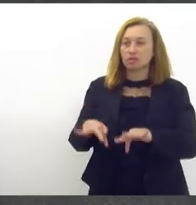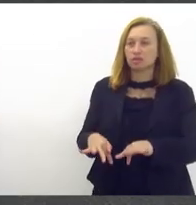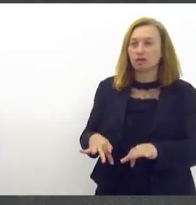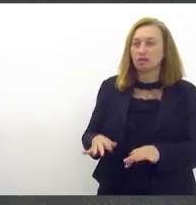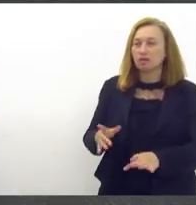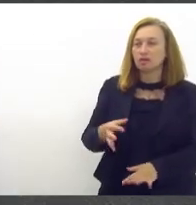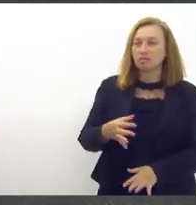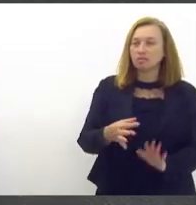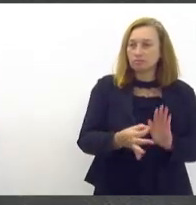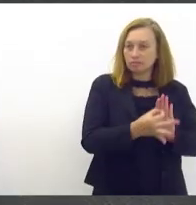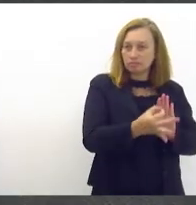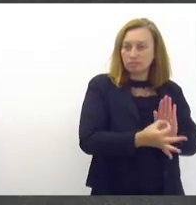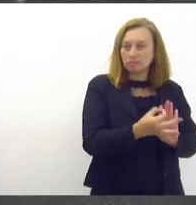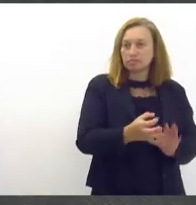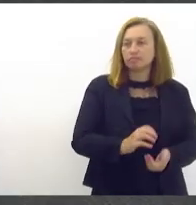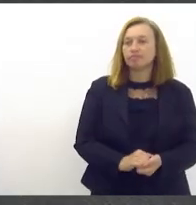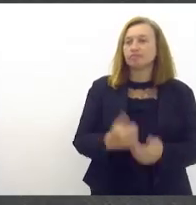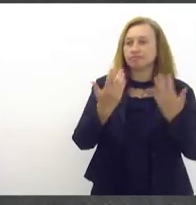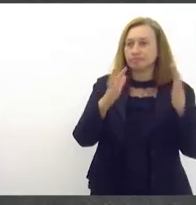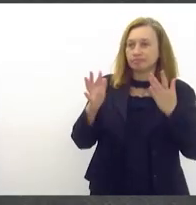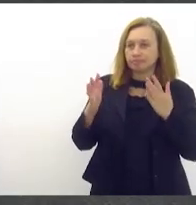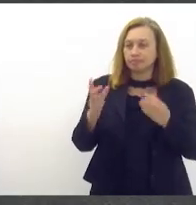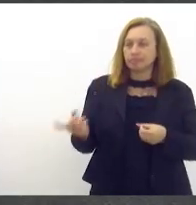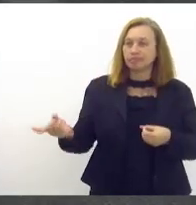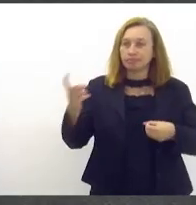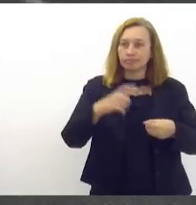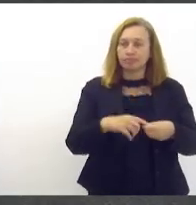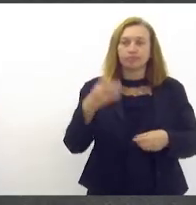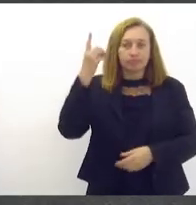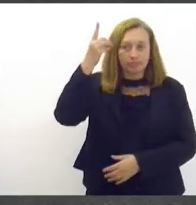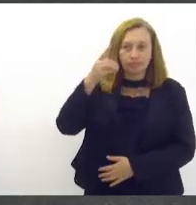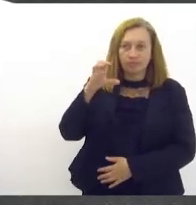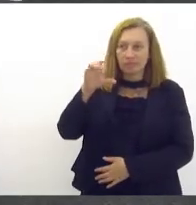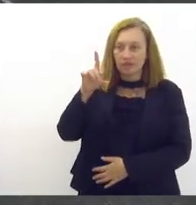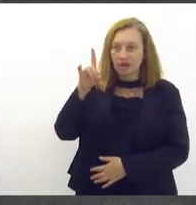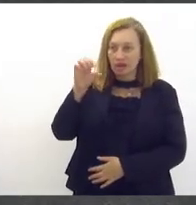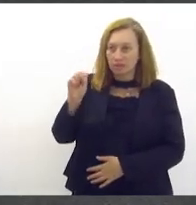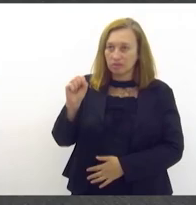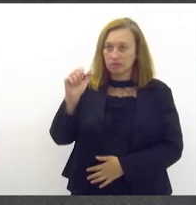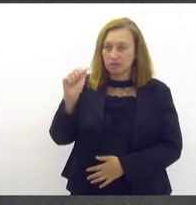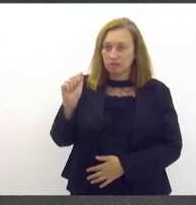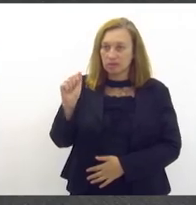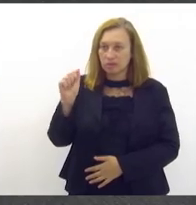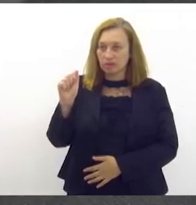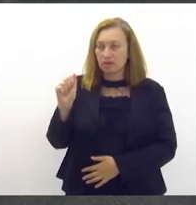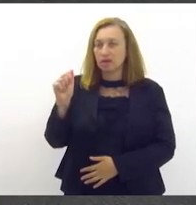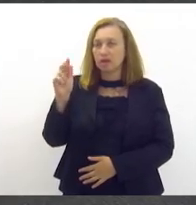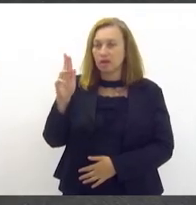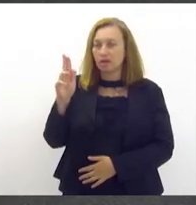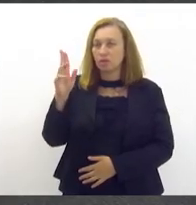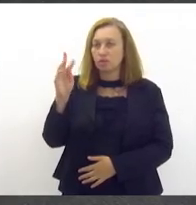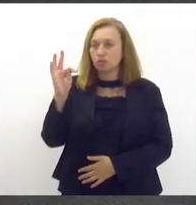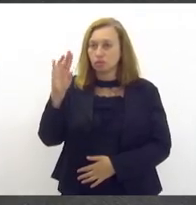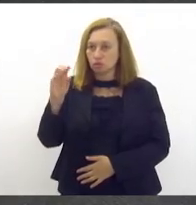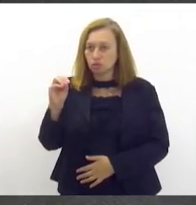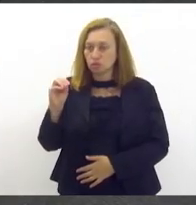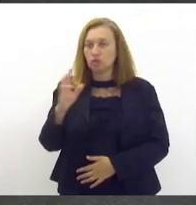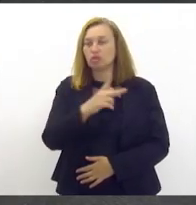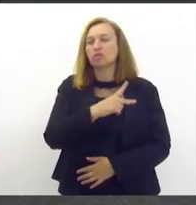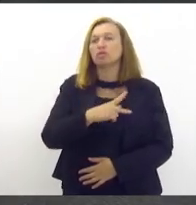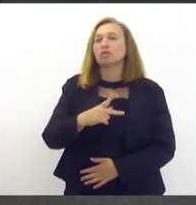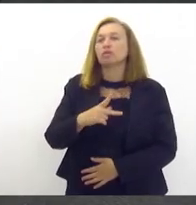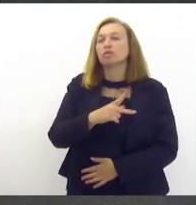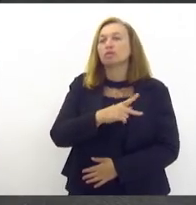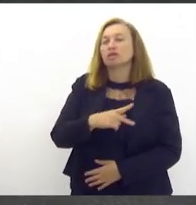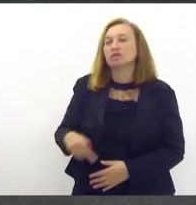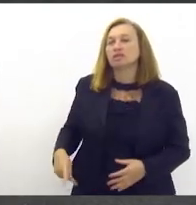parecer, saudar a volta do deputado Carlos Augusto à casa. O deputado presidiu a Comissão de Segurança